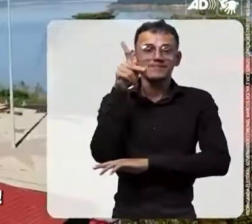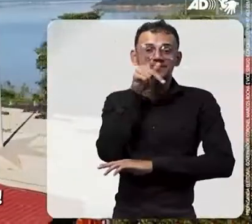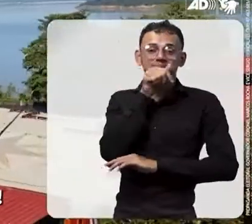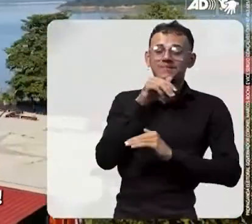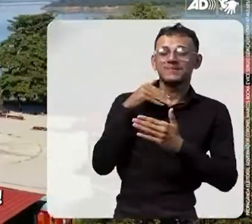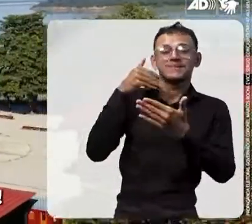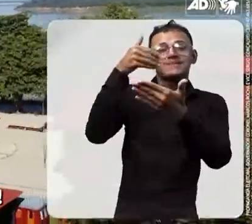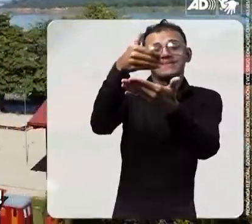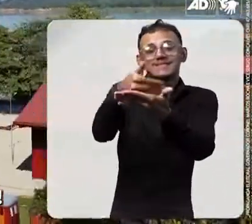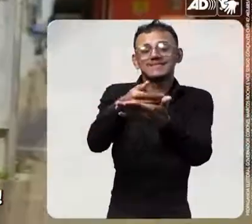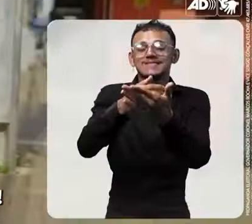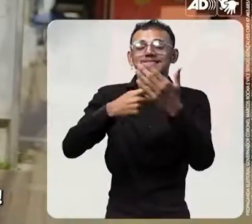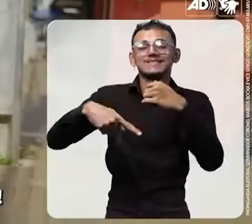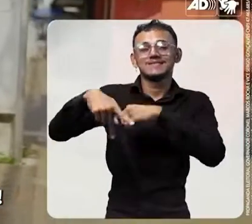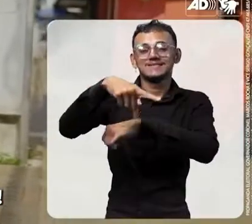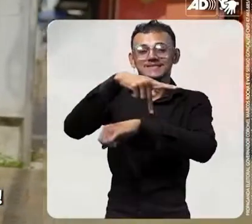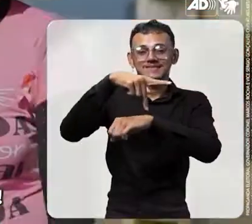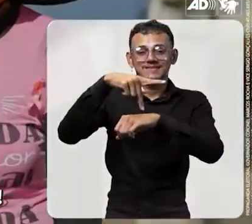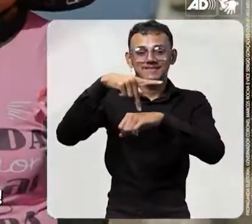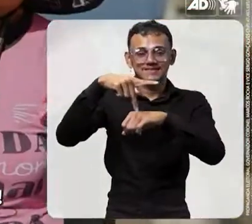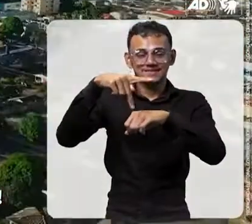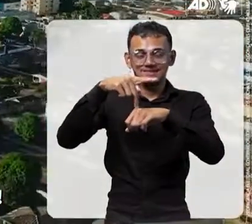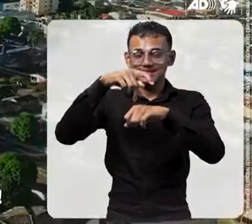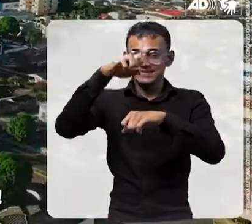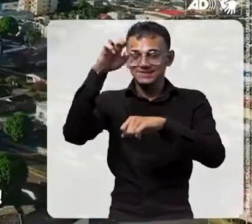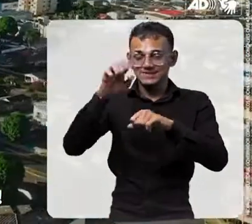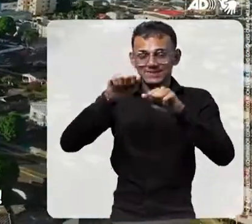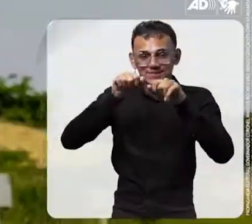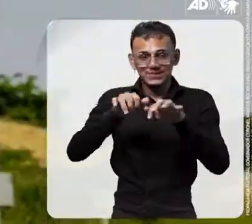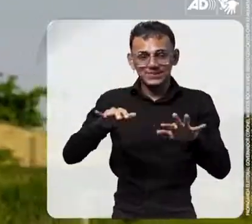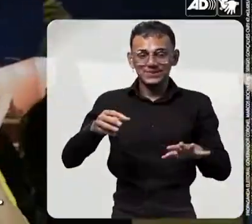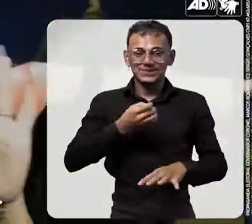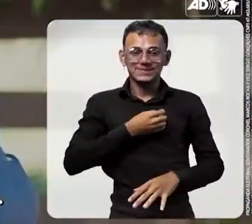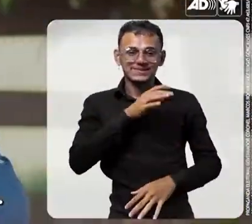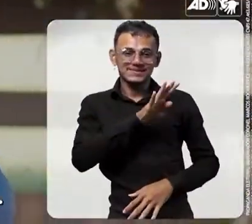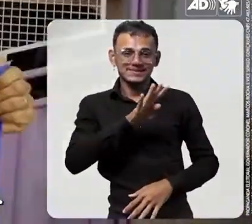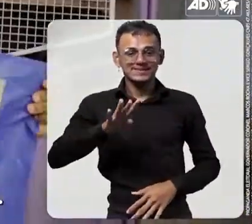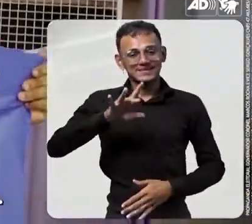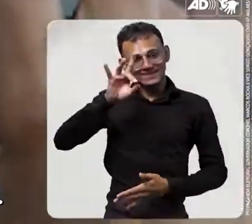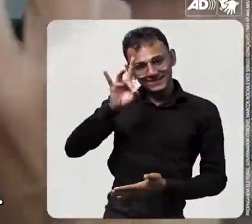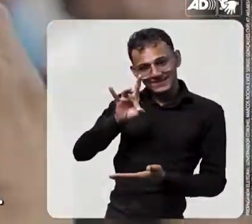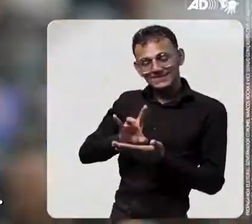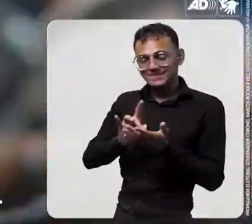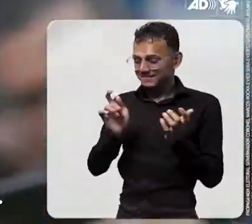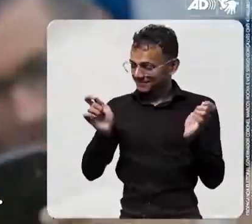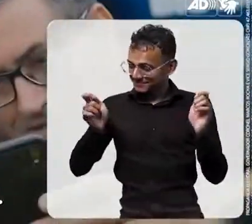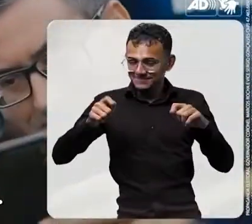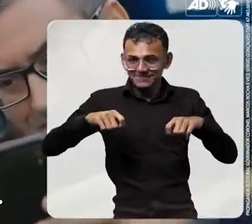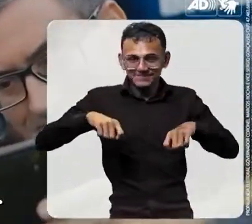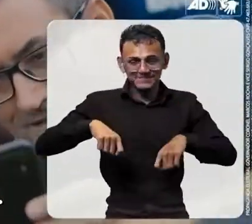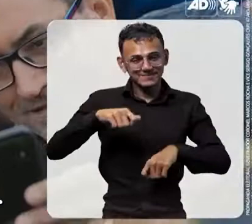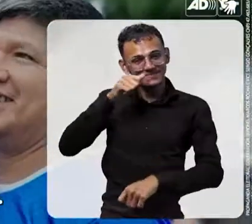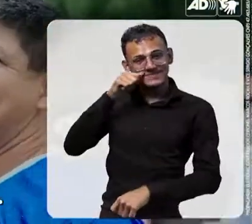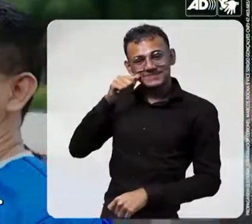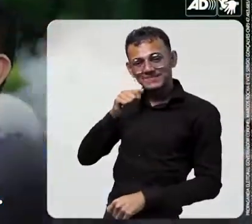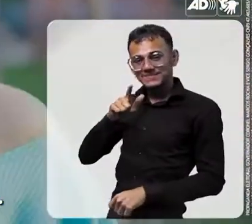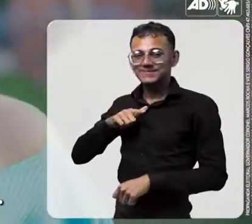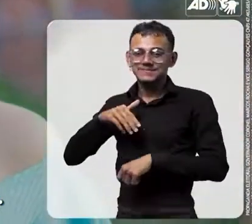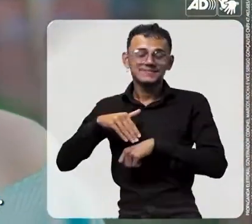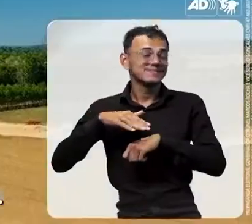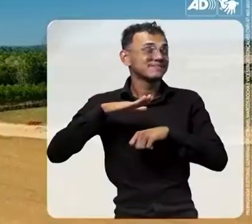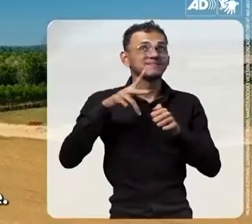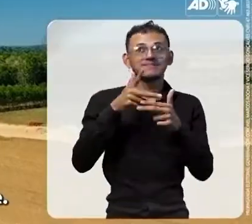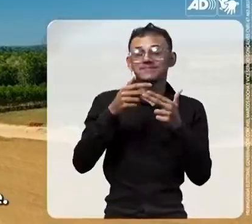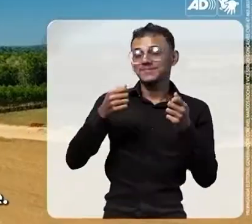até Pimenteiras. É 44 pra gente avançar. É 44, com rocha eu tenho